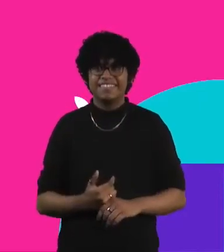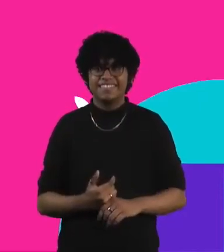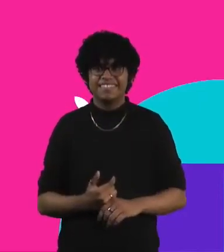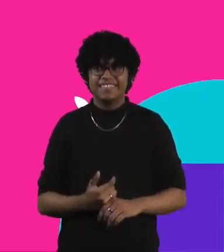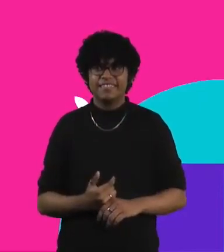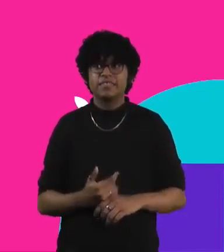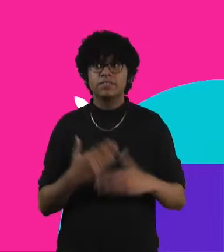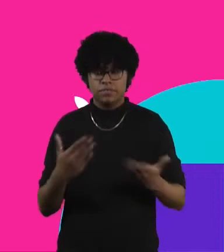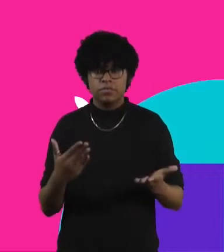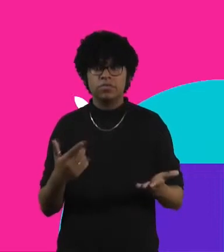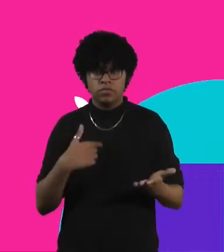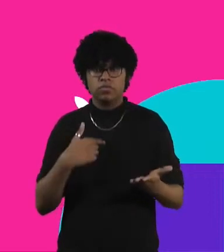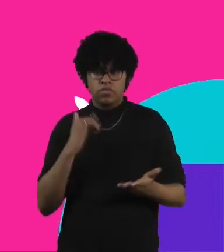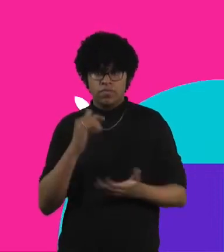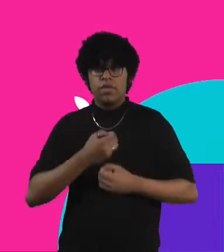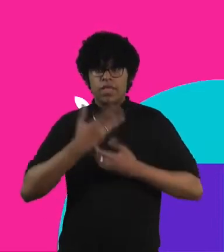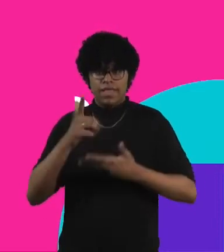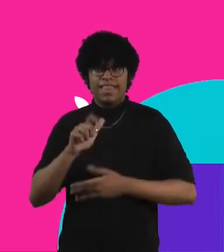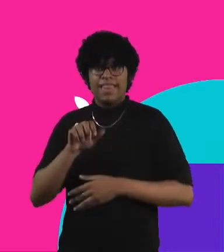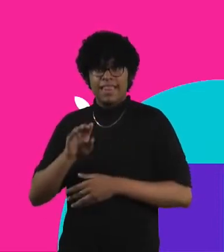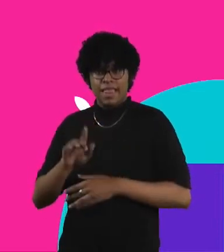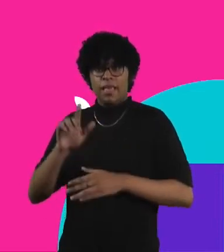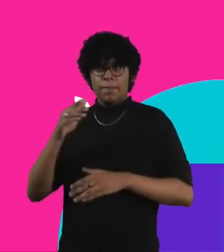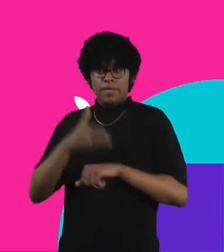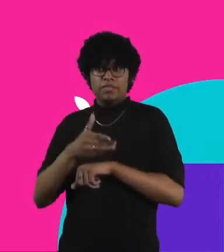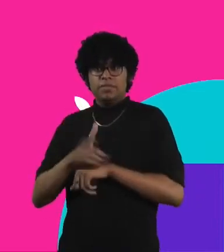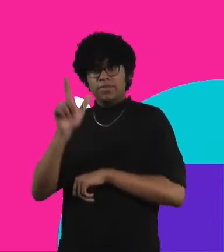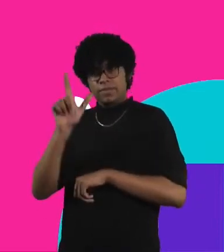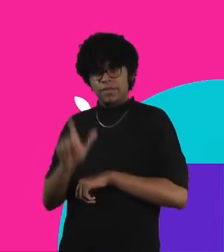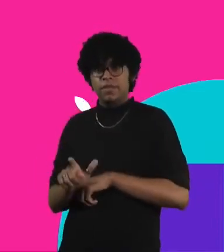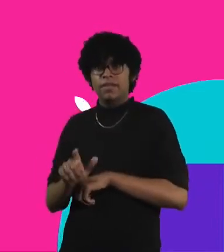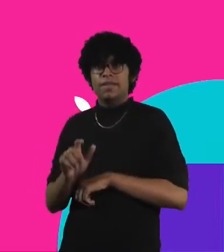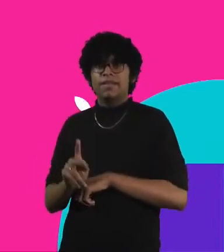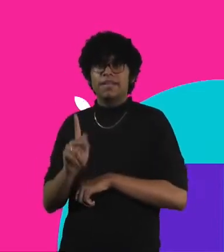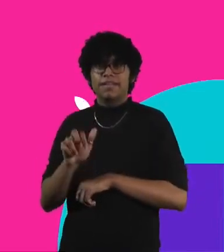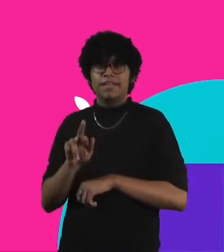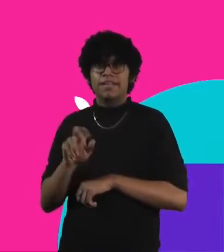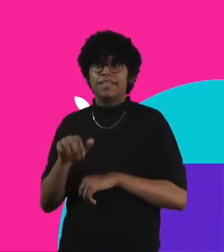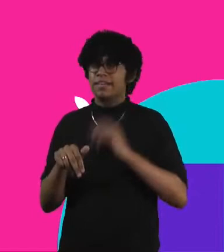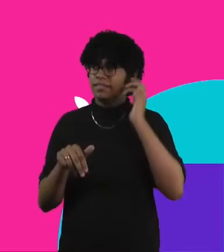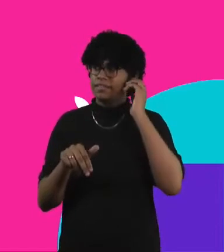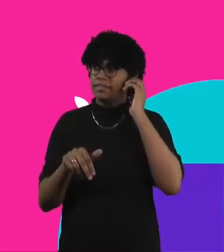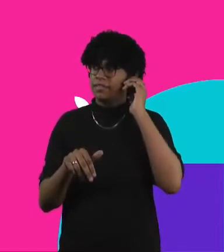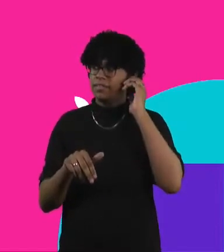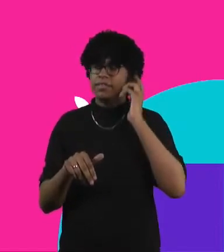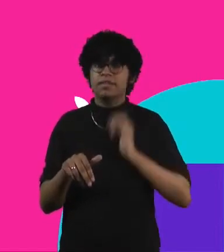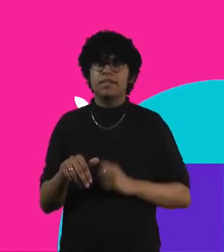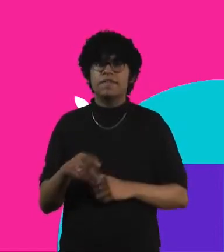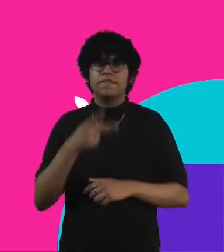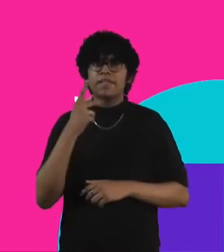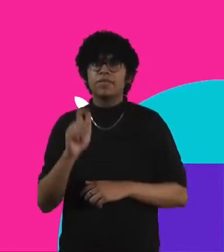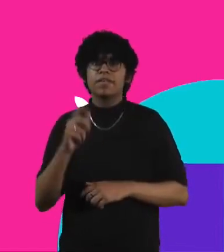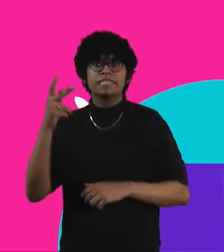Como eu falei, quem participou desse laboratório maravilhoso comigo foi a Tayane e a Karen, que estão aqui. Para falar um pouco da nossa